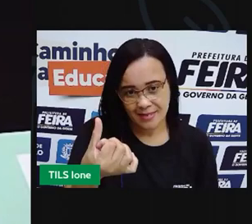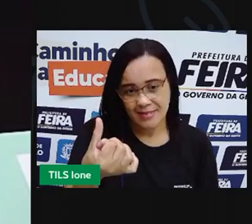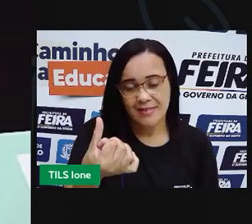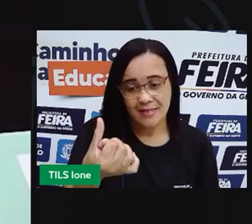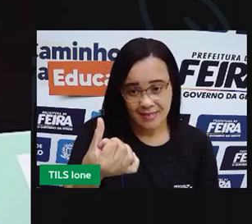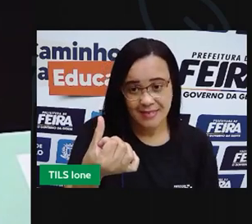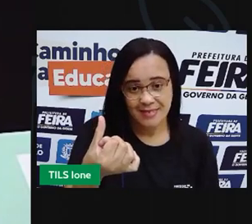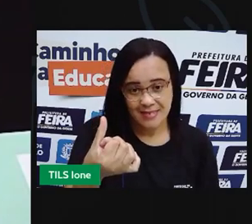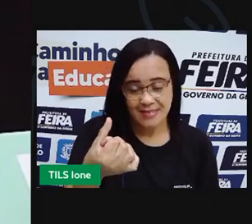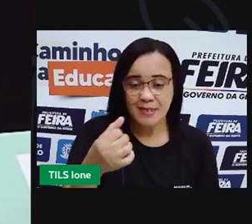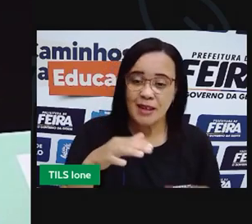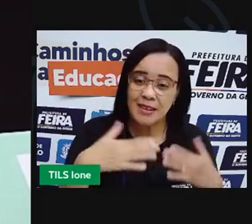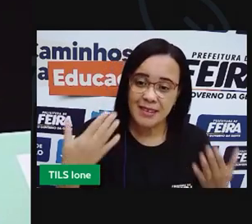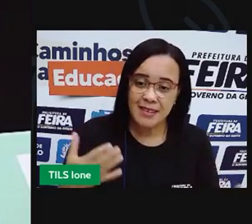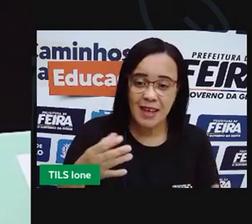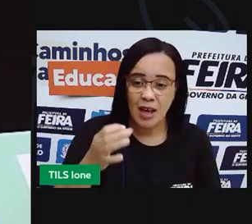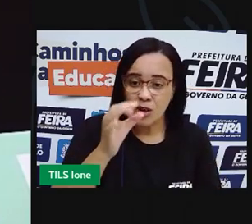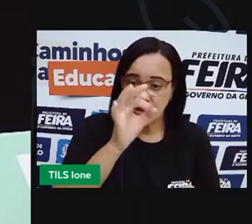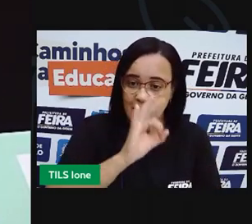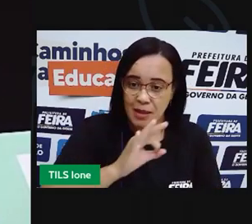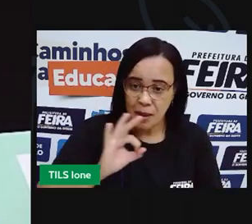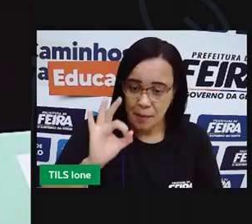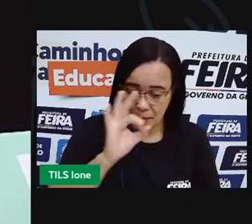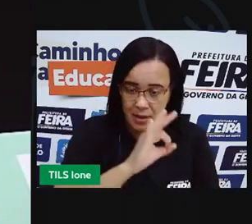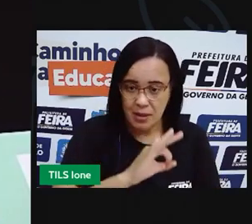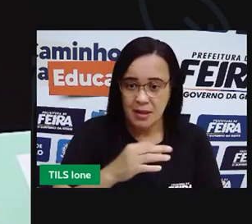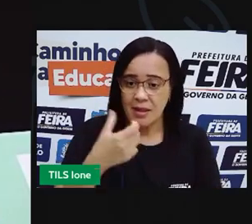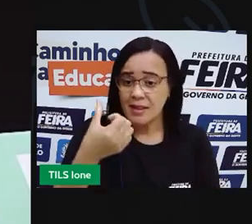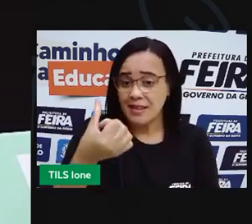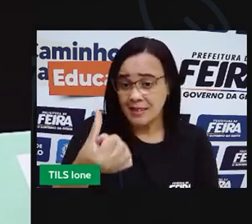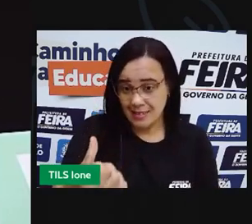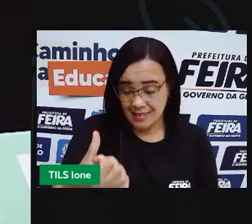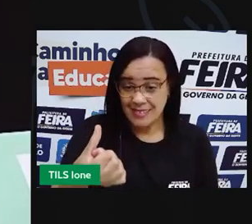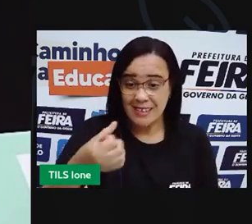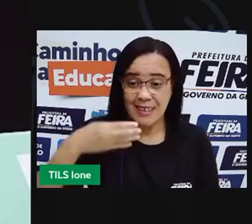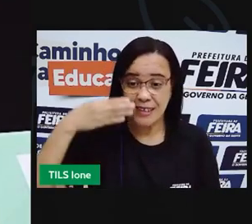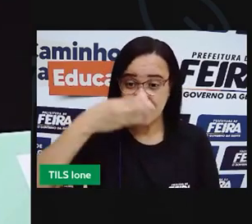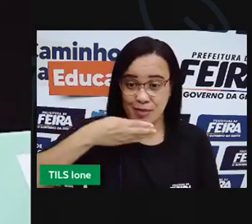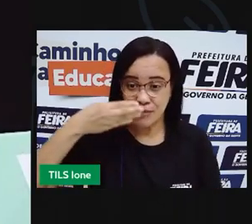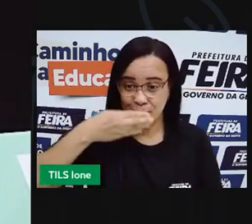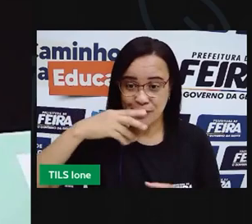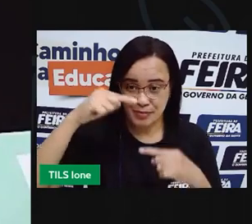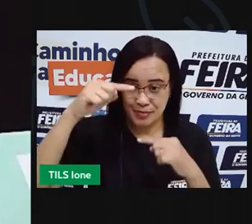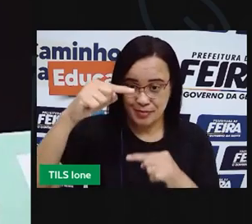seis. Então, eu tenho 6 tampinhas de garrafa PET.